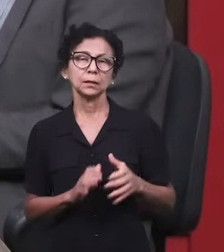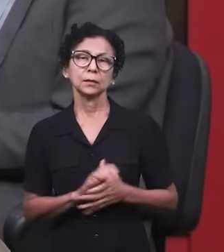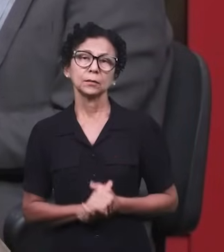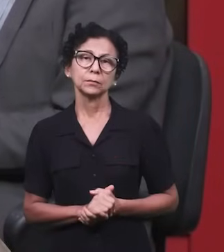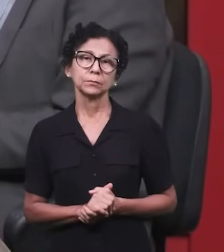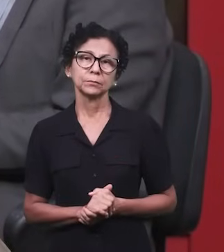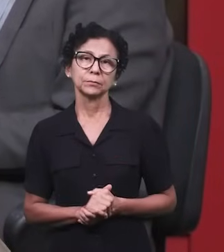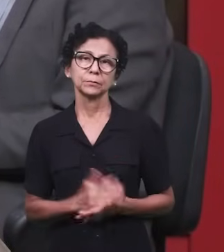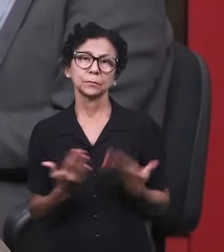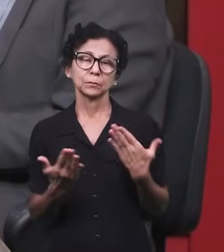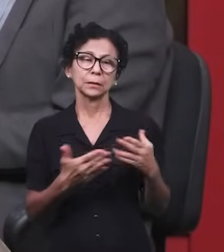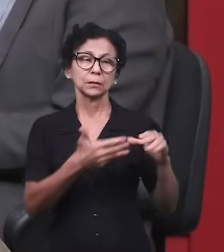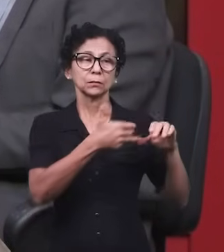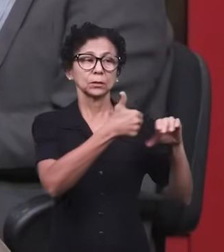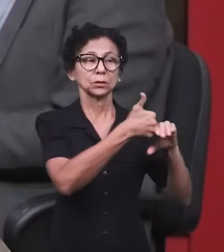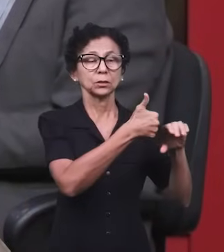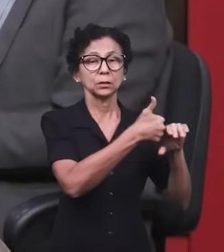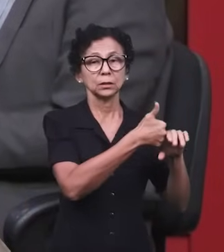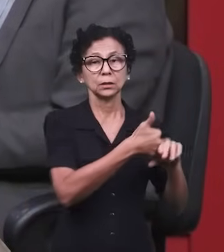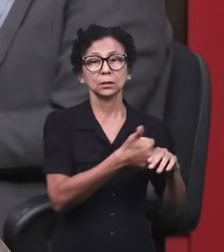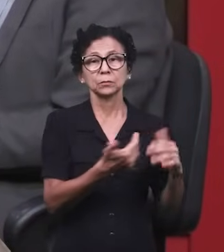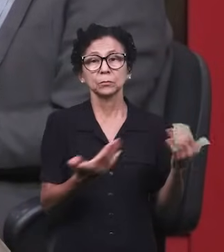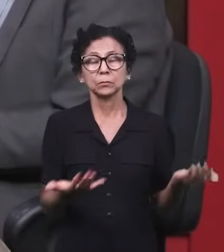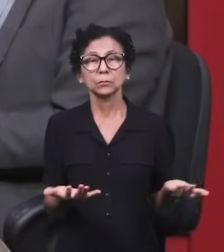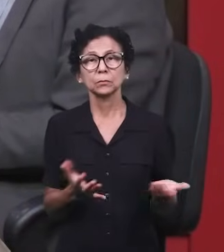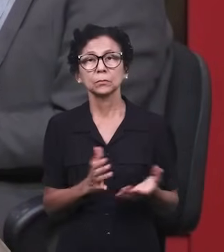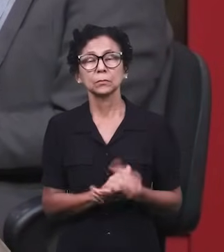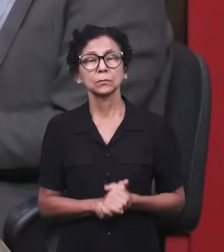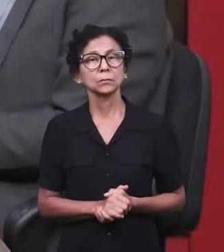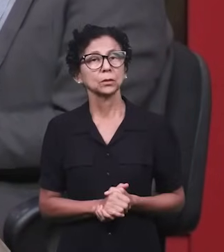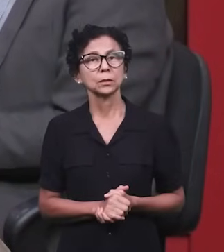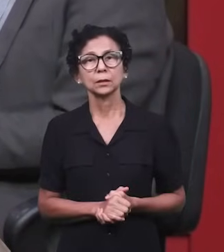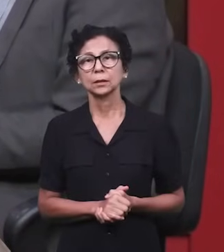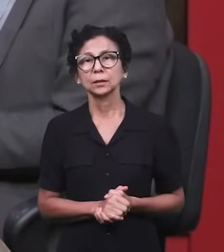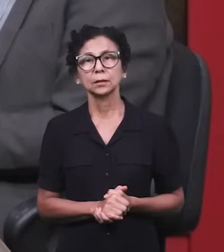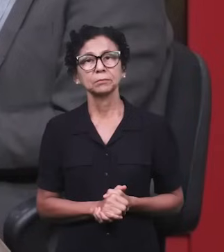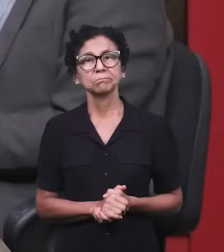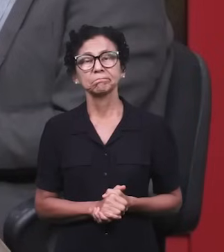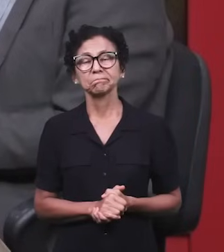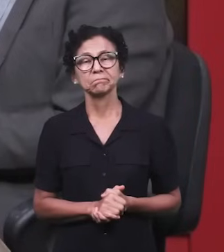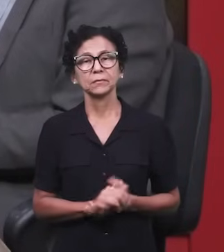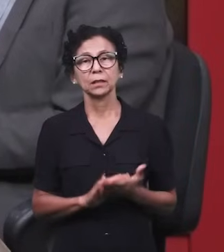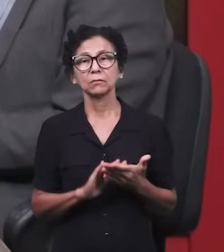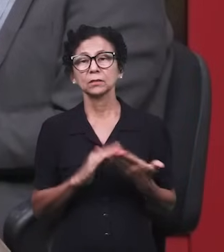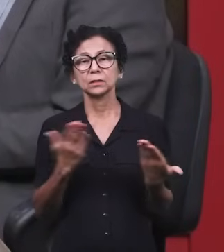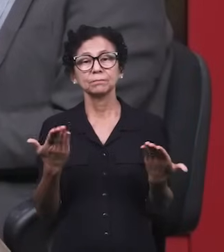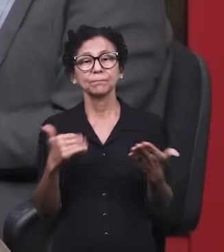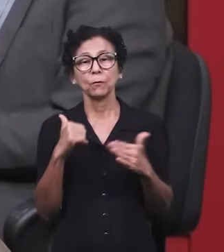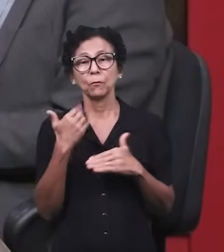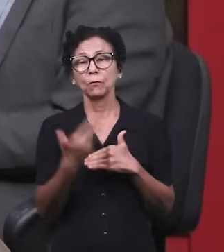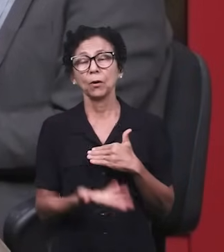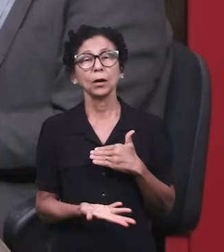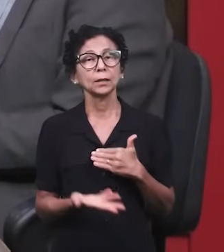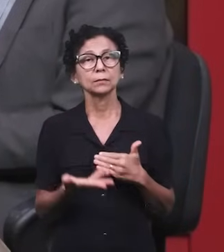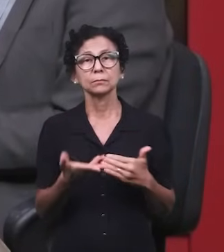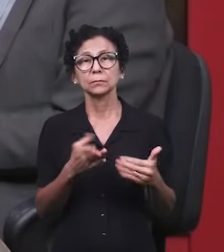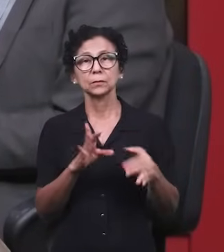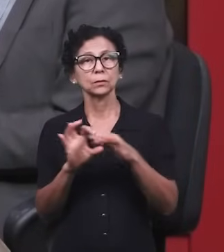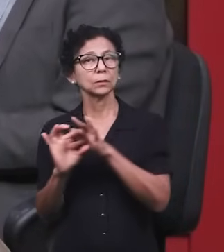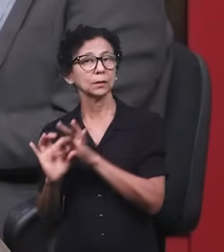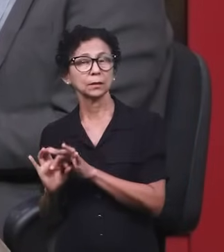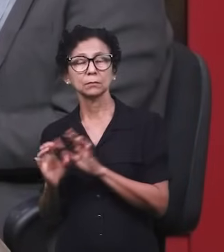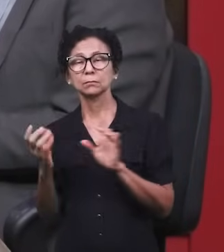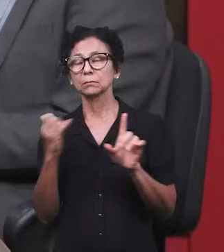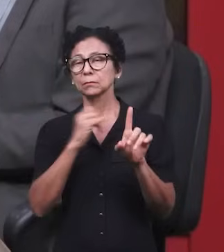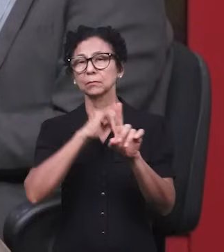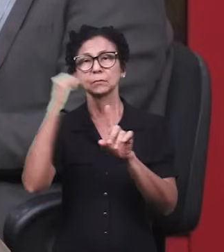ele não tinha sensibilidade, não discernia o que estava acontecendo, né? Então, o cristianismo está aí. Vamos tocando, vamos